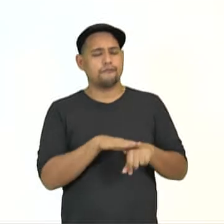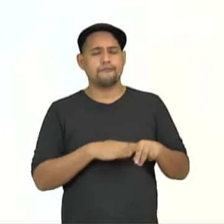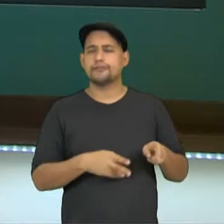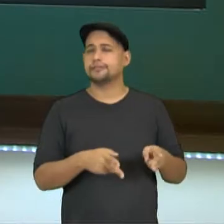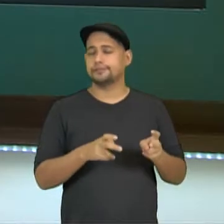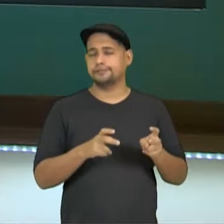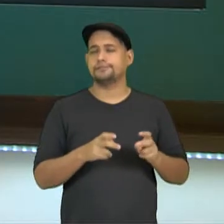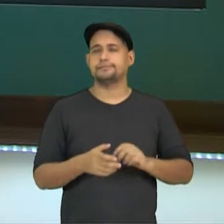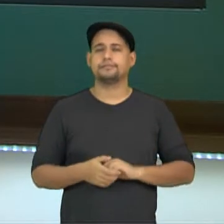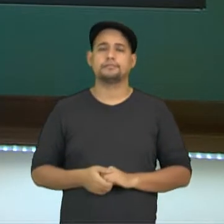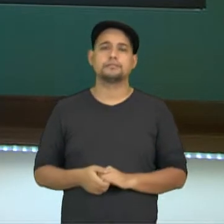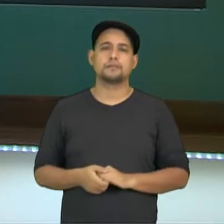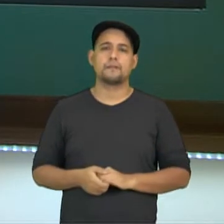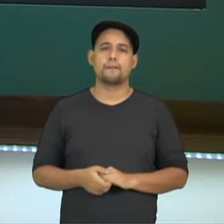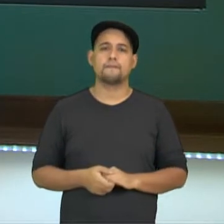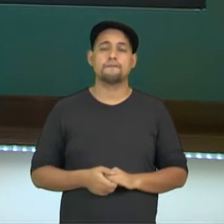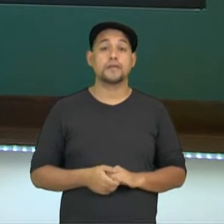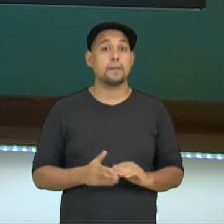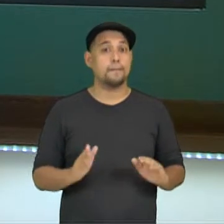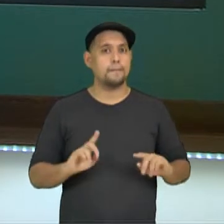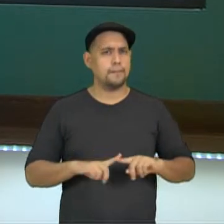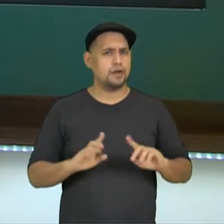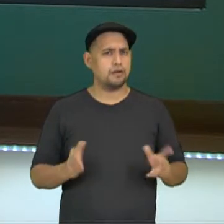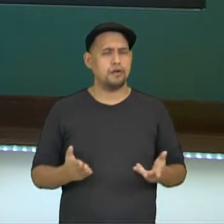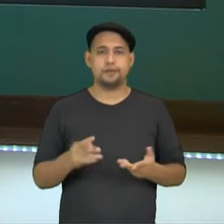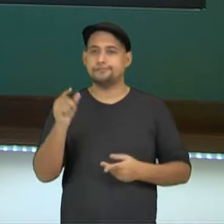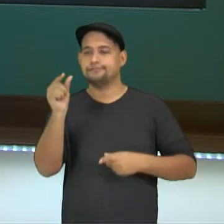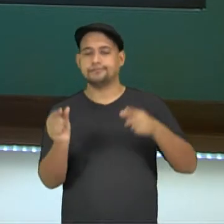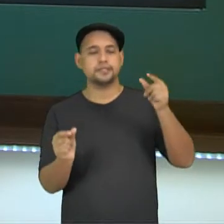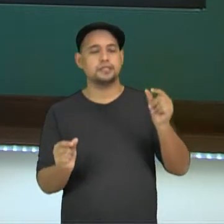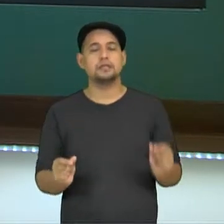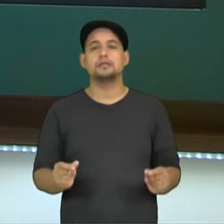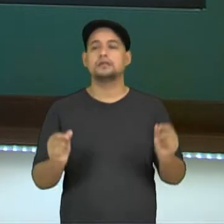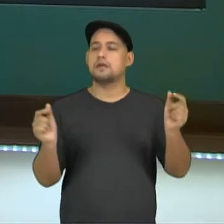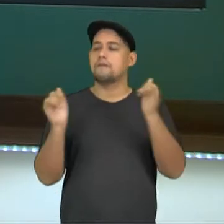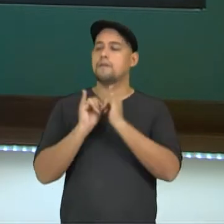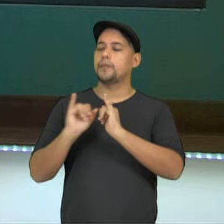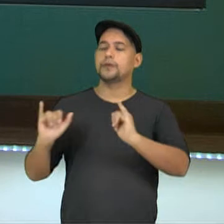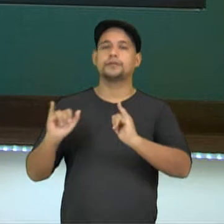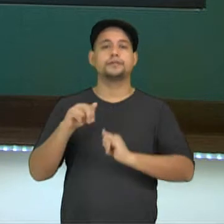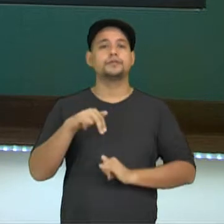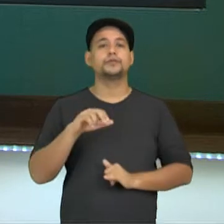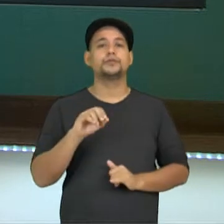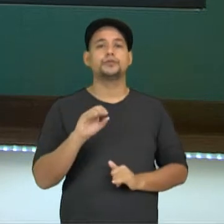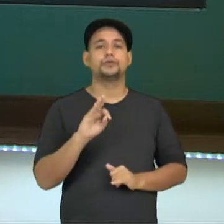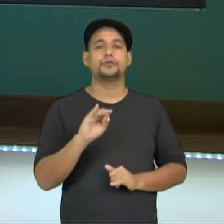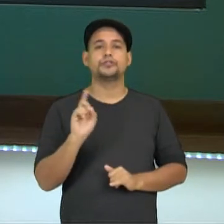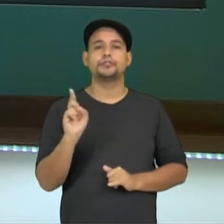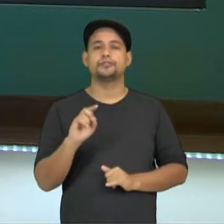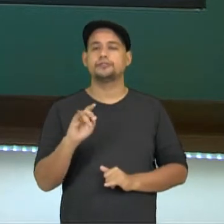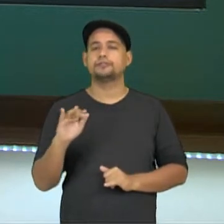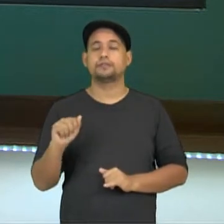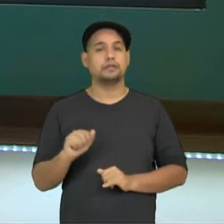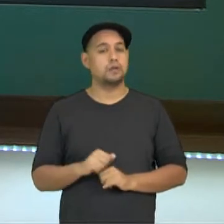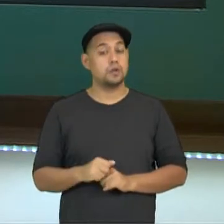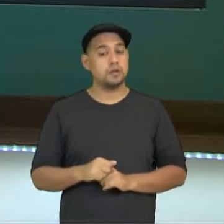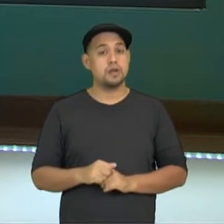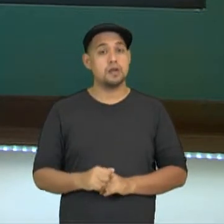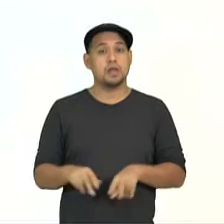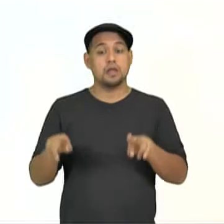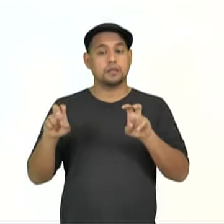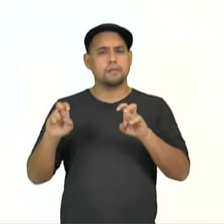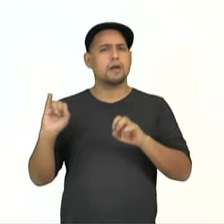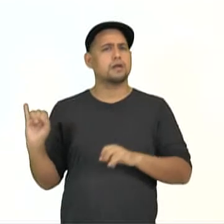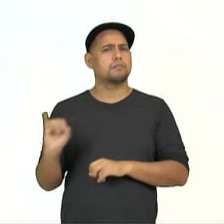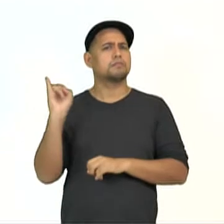o fato. Vamos então às características da notícia. Fatos relevantes e imediatos.